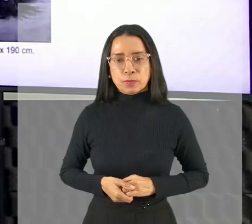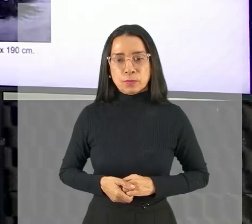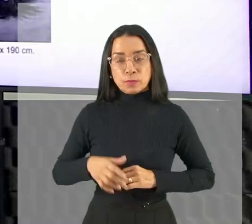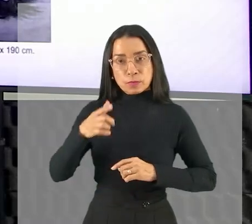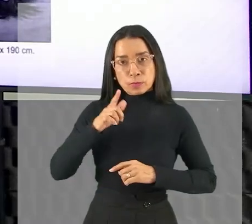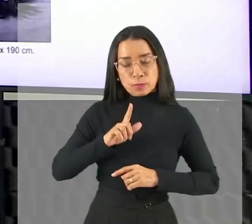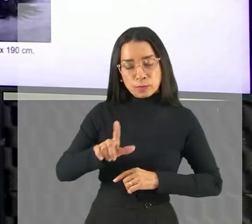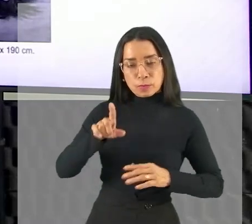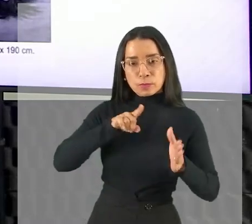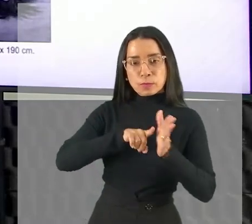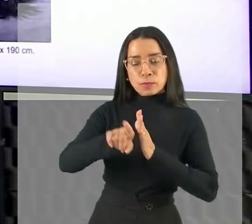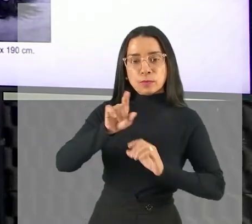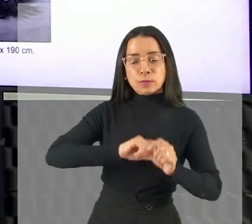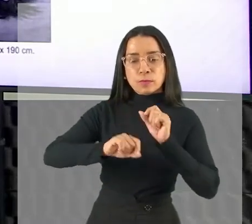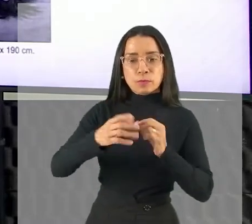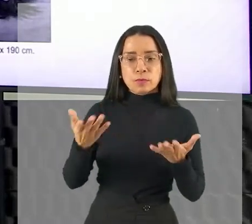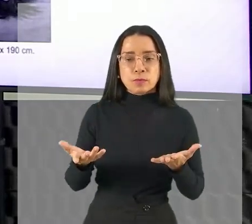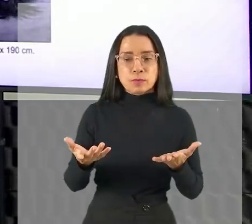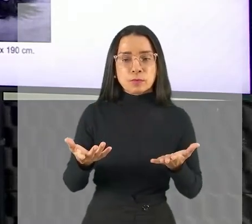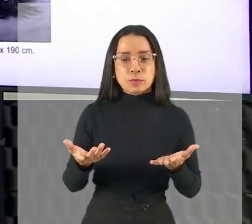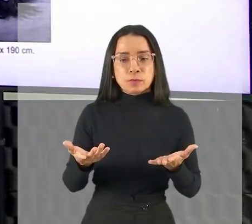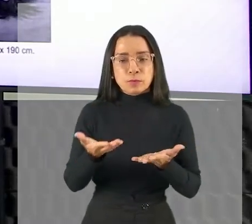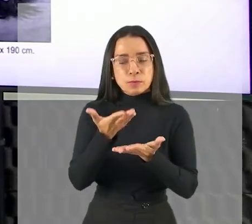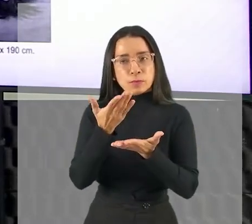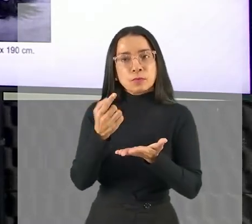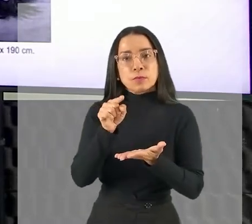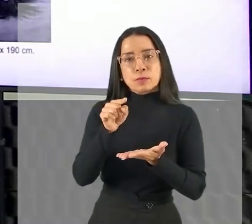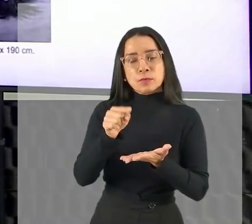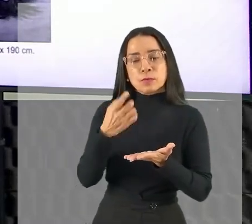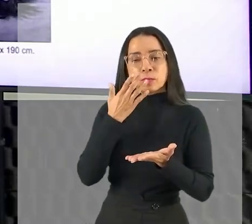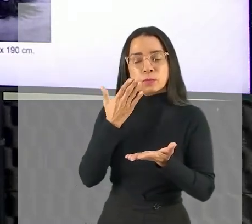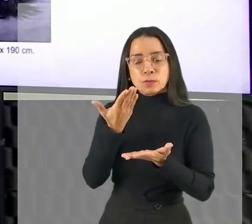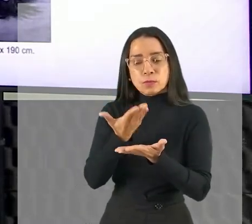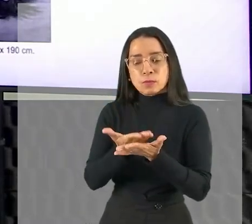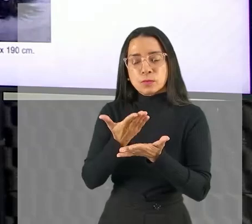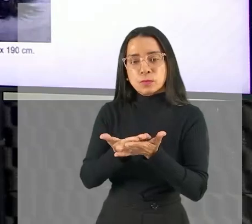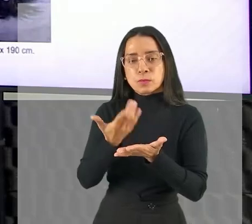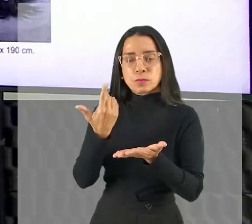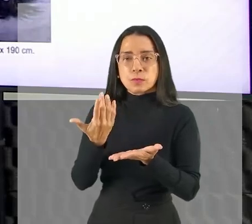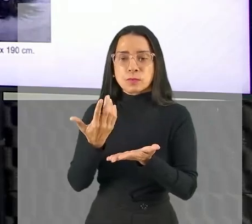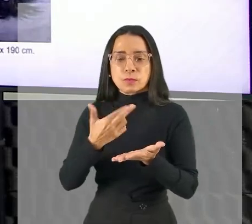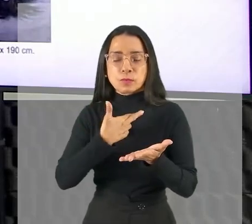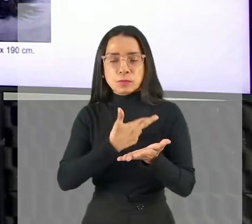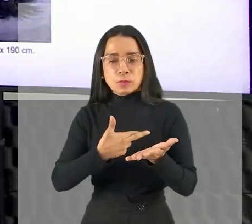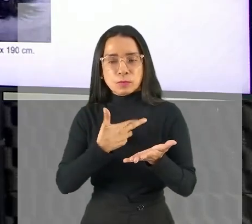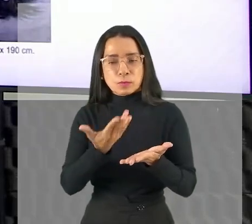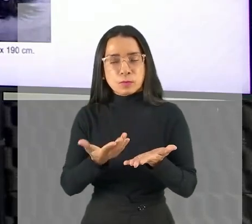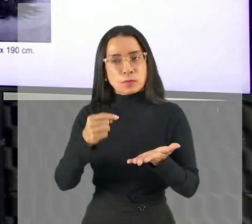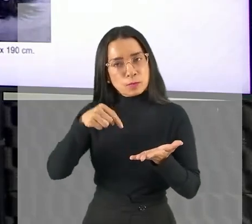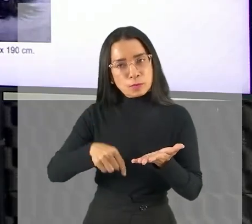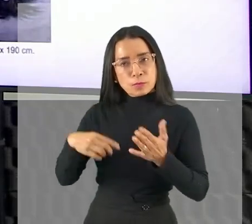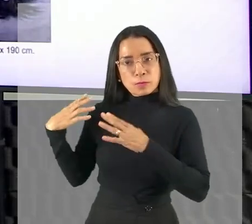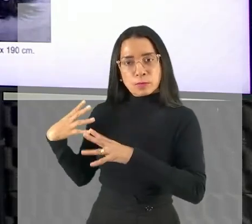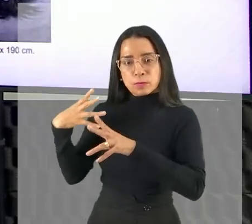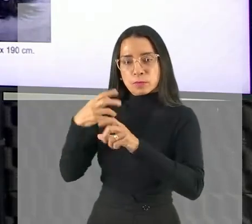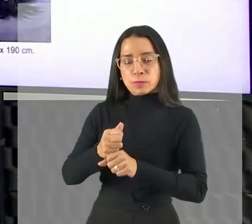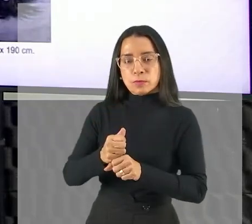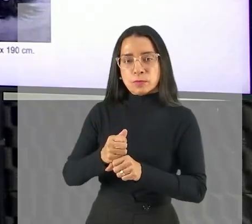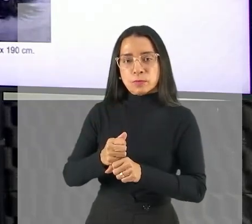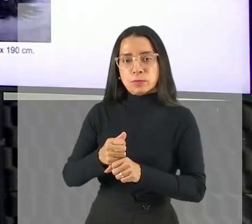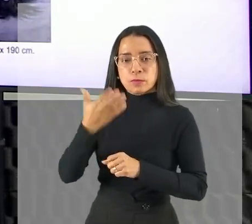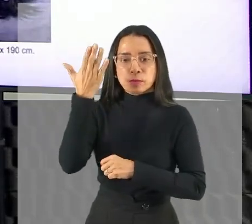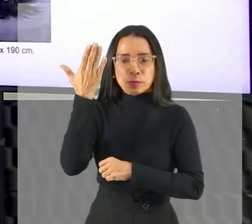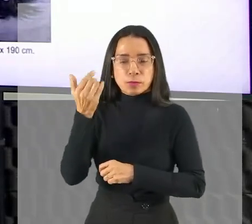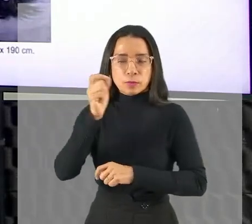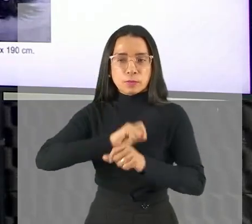tratar do romantismo. Quando vocês estão estudando romantismo, né? Aqui a gente está só mais revisando, mas a gente sabe que a gente tem as fases do romantismo. A gente tem